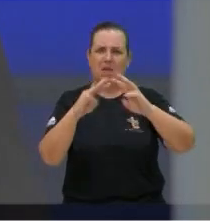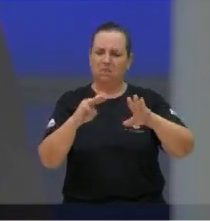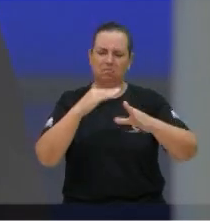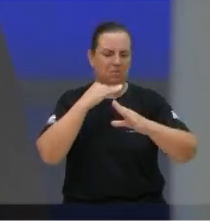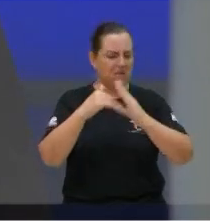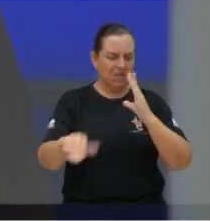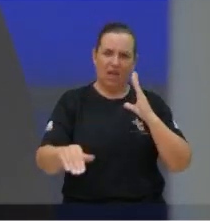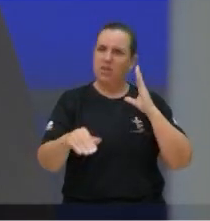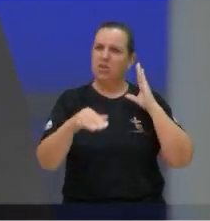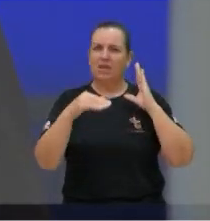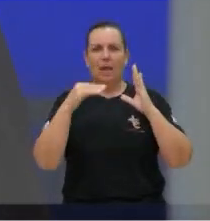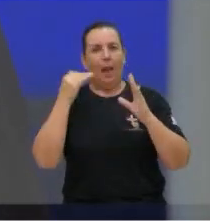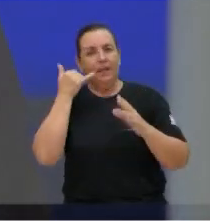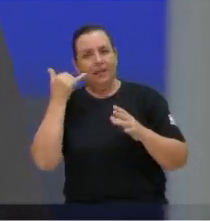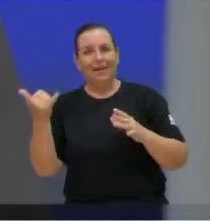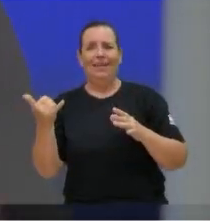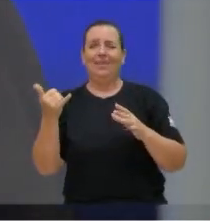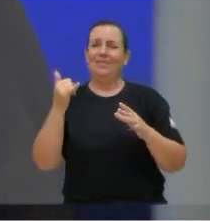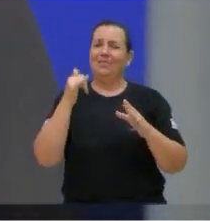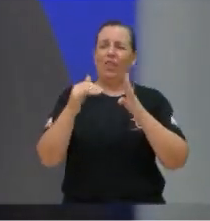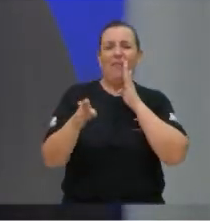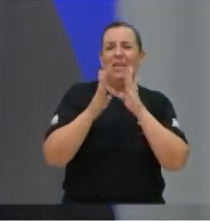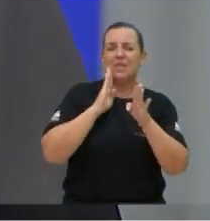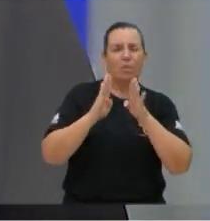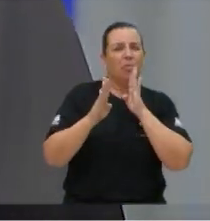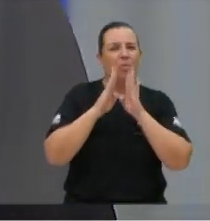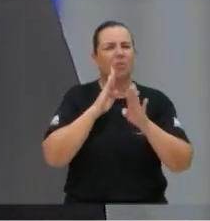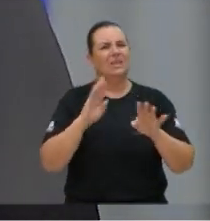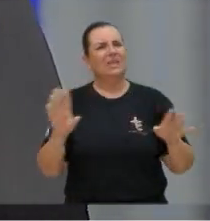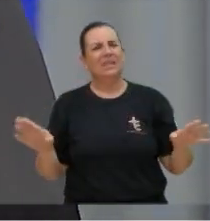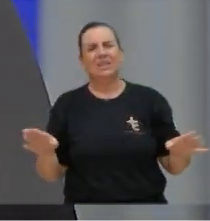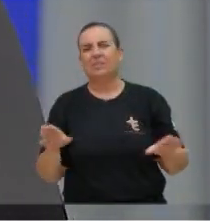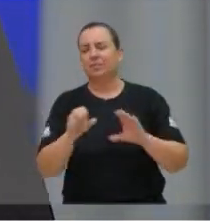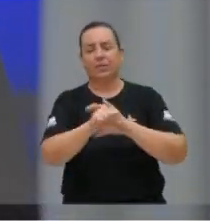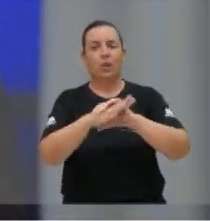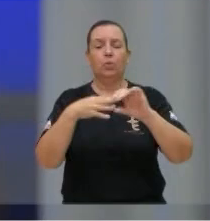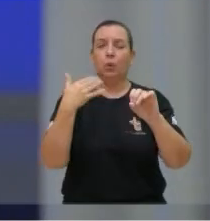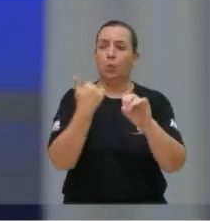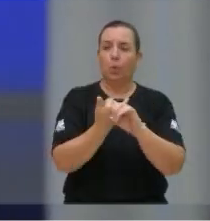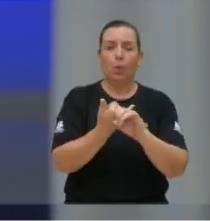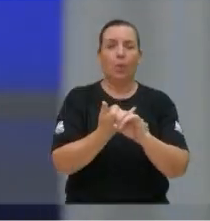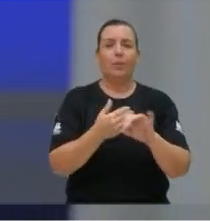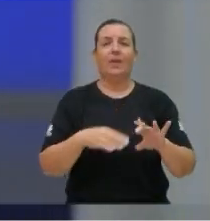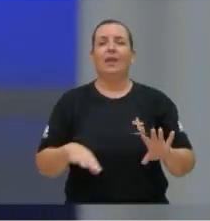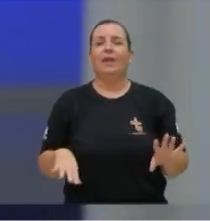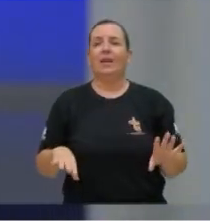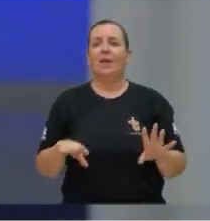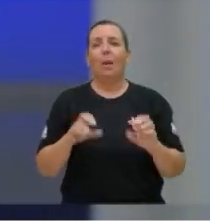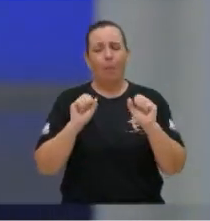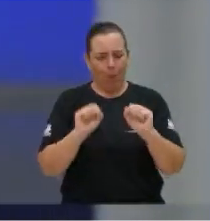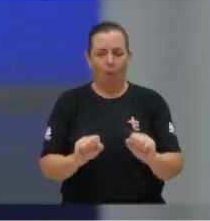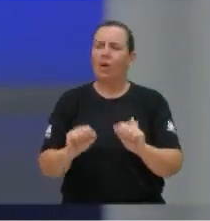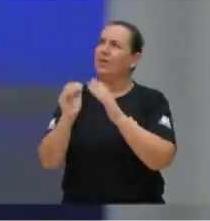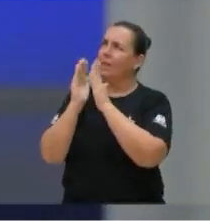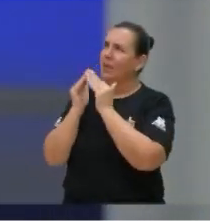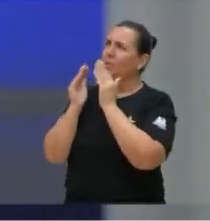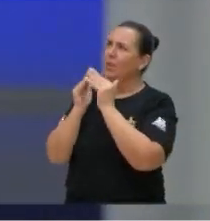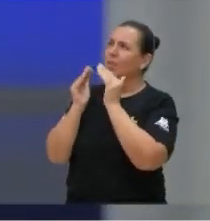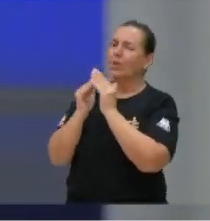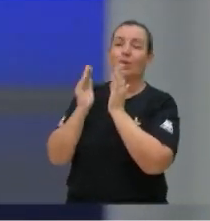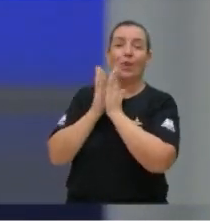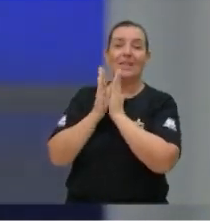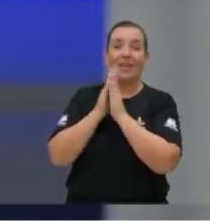Aqui na TV, você tem o telefone aí no vídeo, liga, peça sua oração. Essa noite é uma